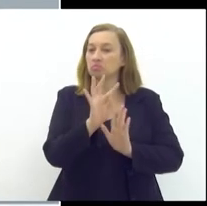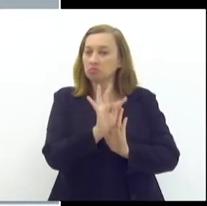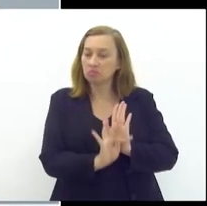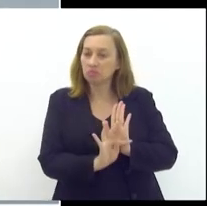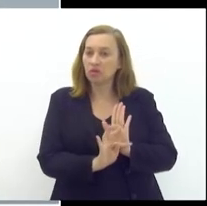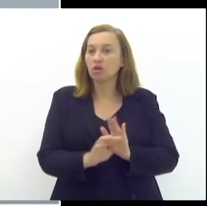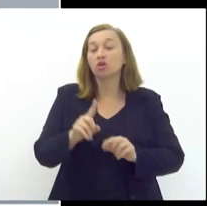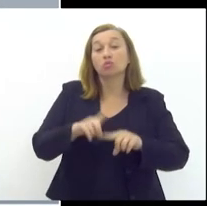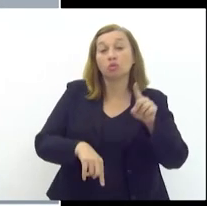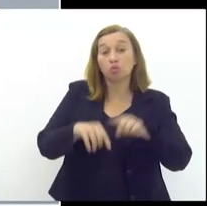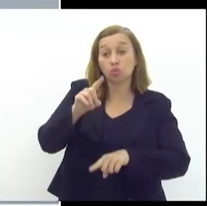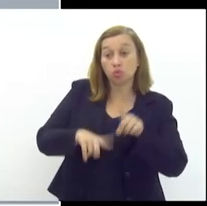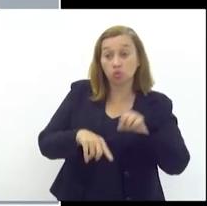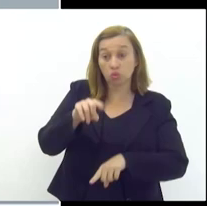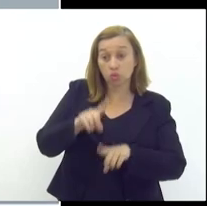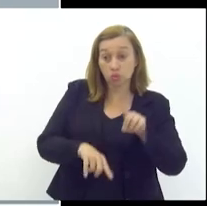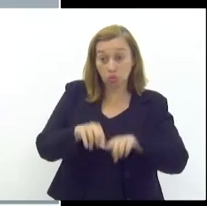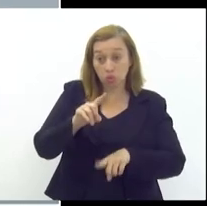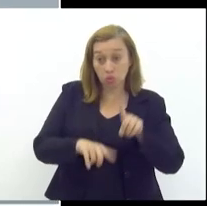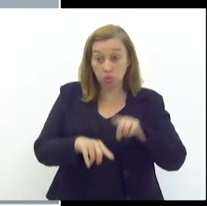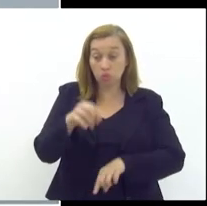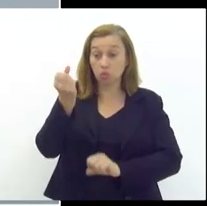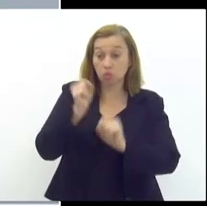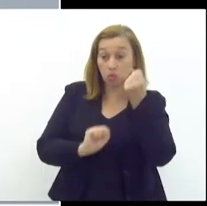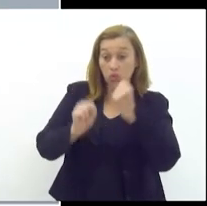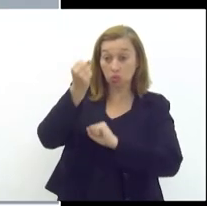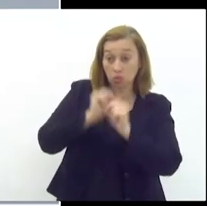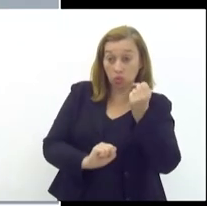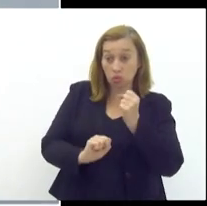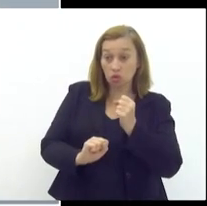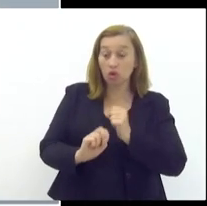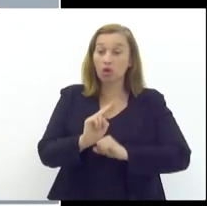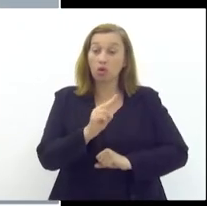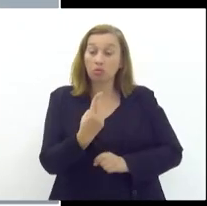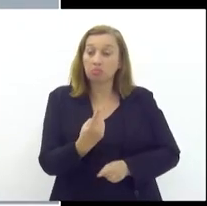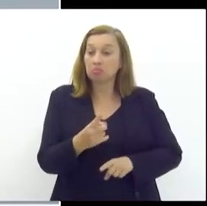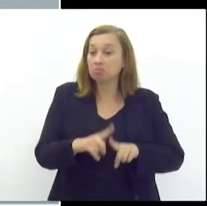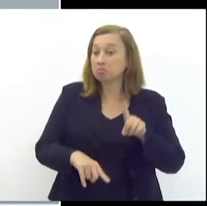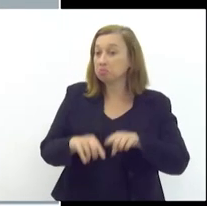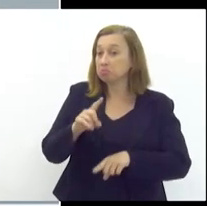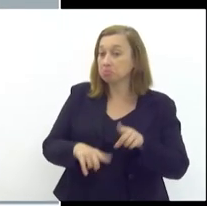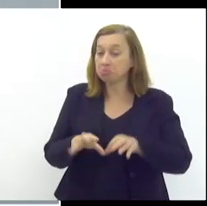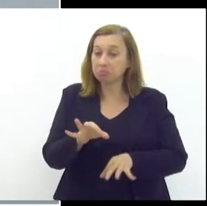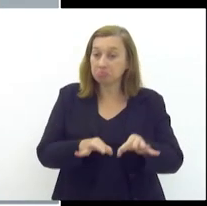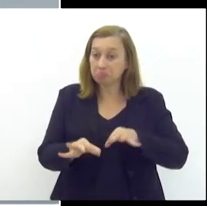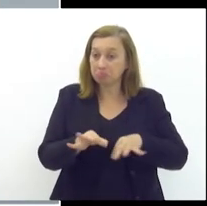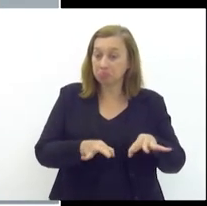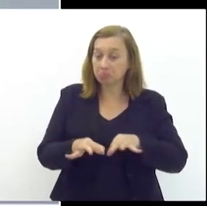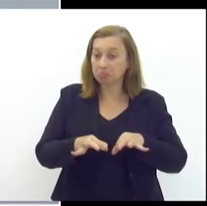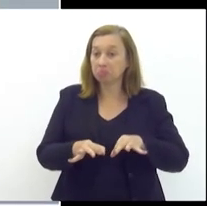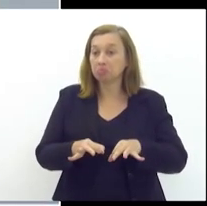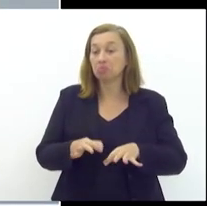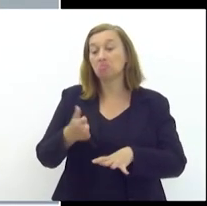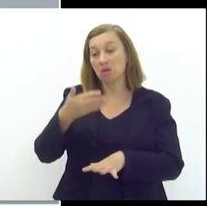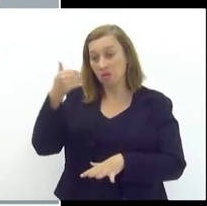industrializados ou produtos primários e semi elaborados que é a nossa participação muito maior